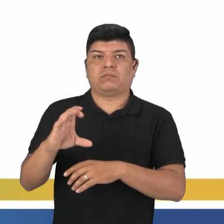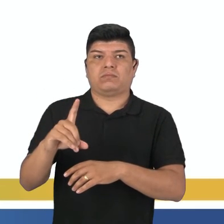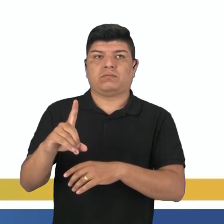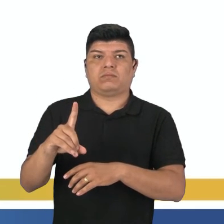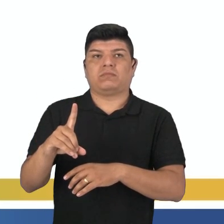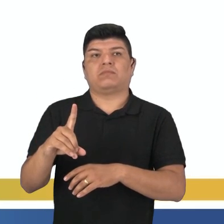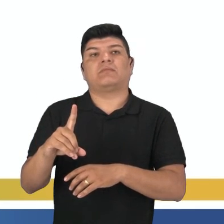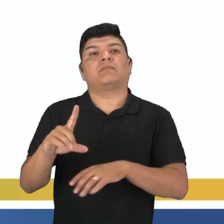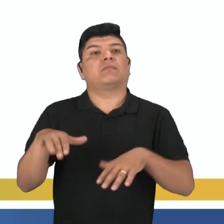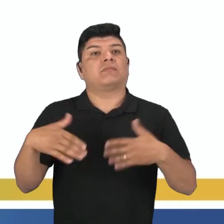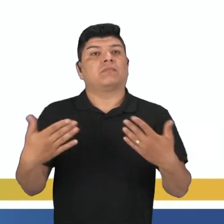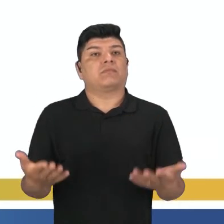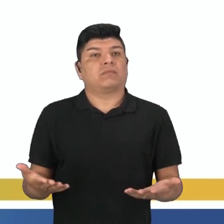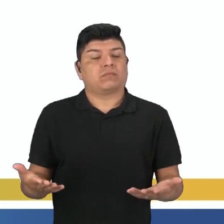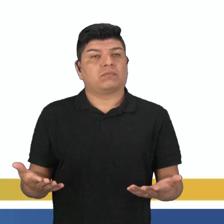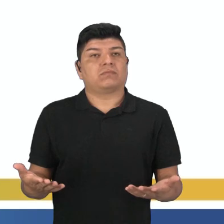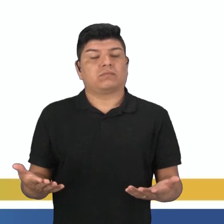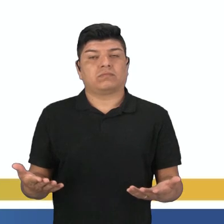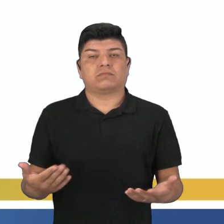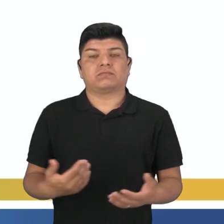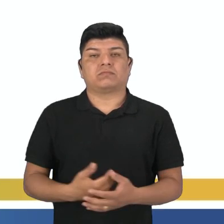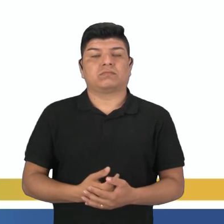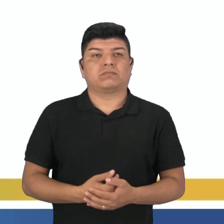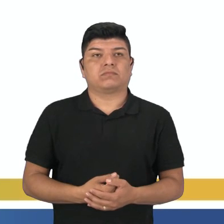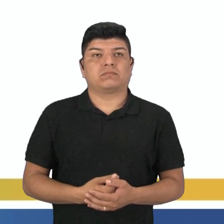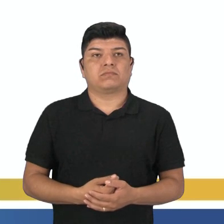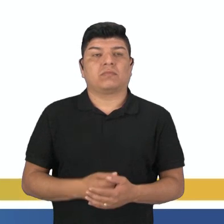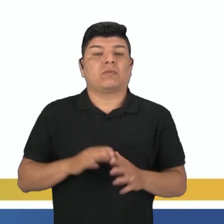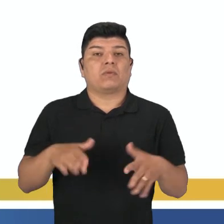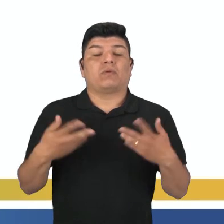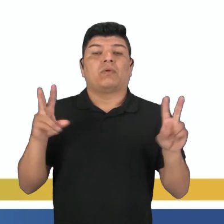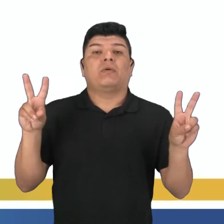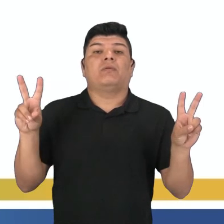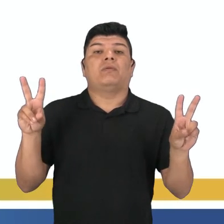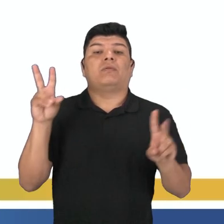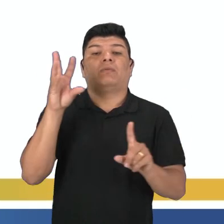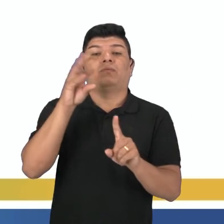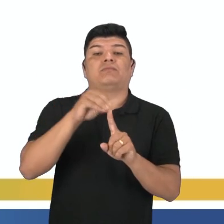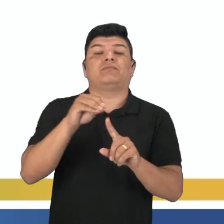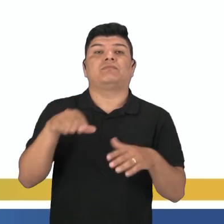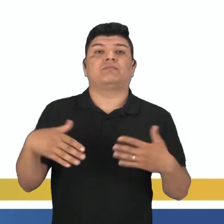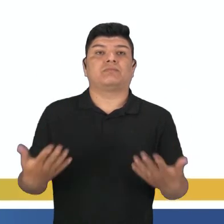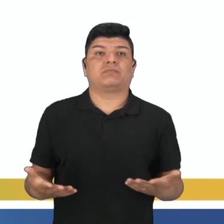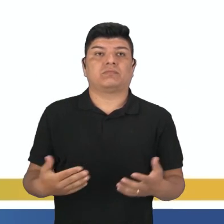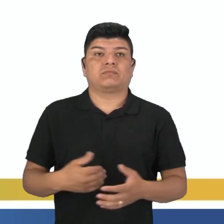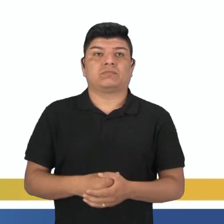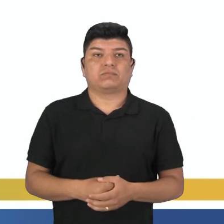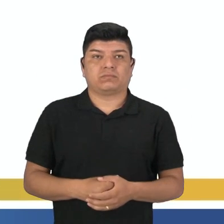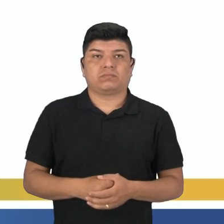informar sobre um tema ou convencer sobre uma ideia? Qual o tema, qual o propósito aí, galerinha?